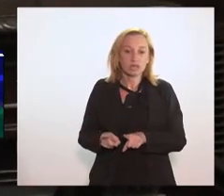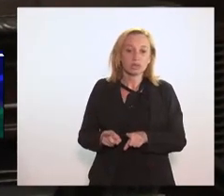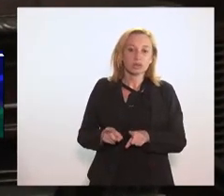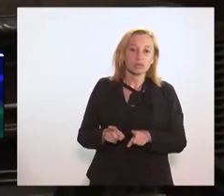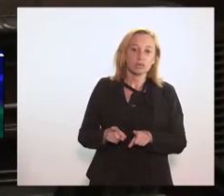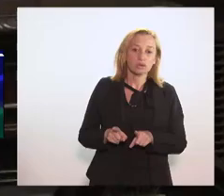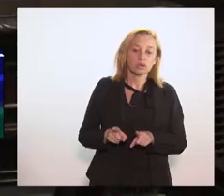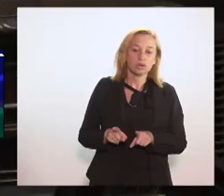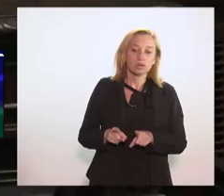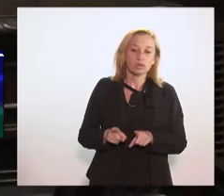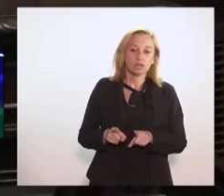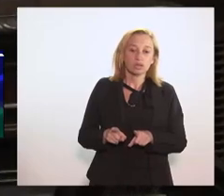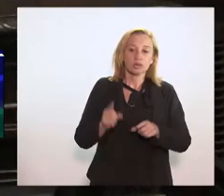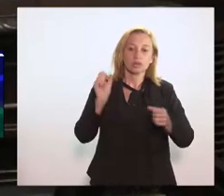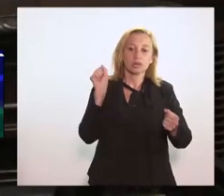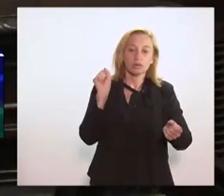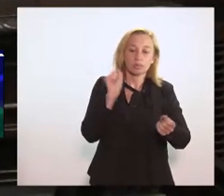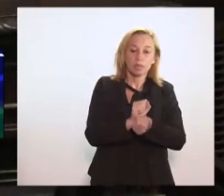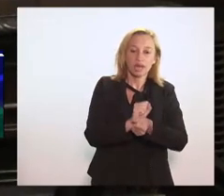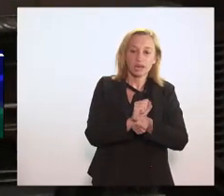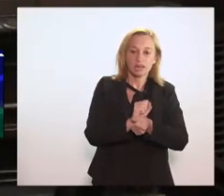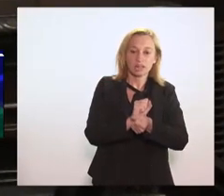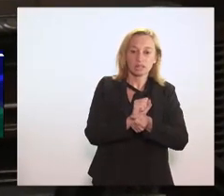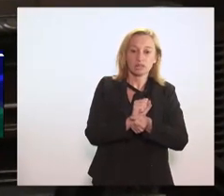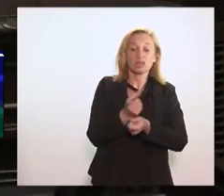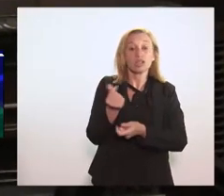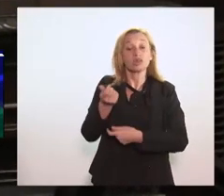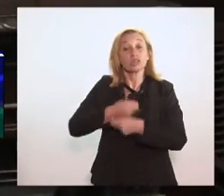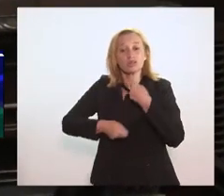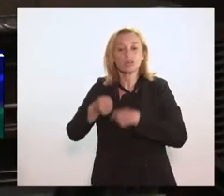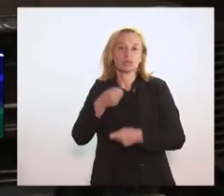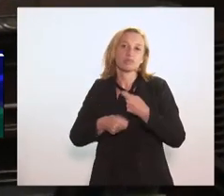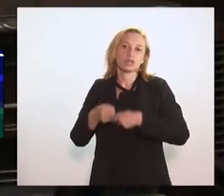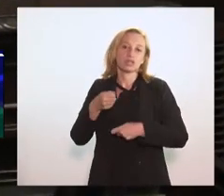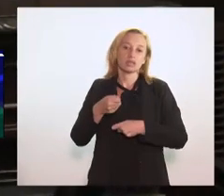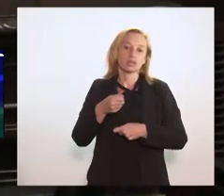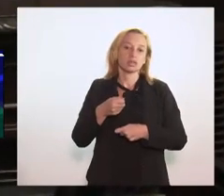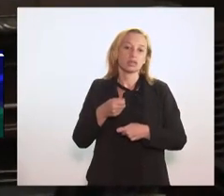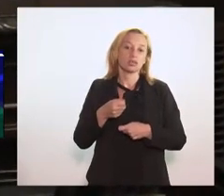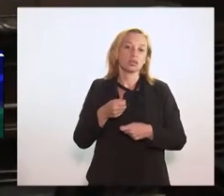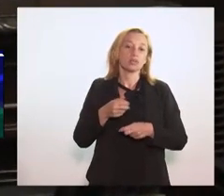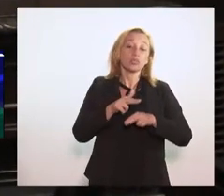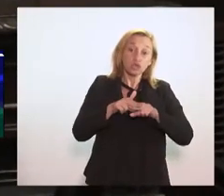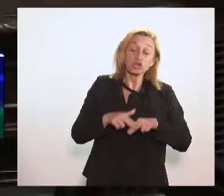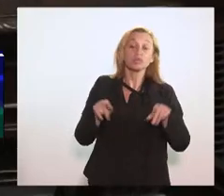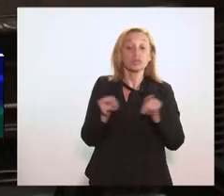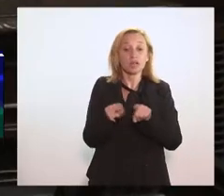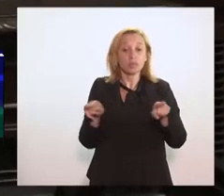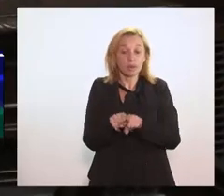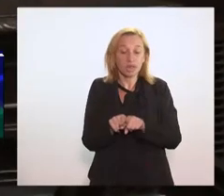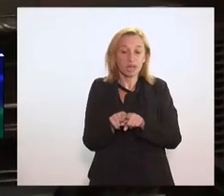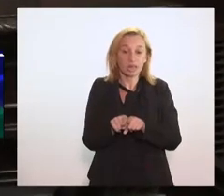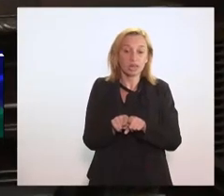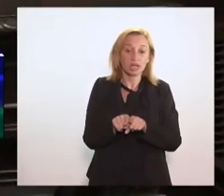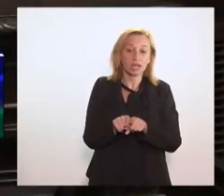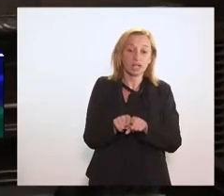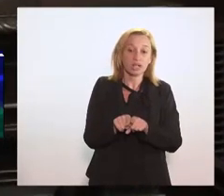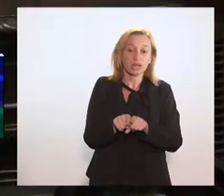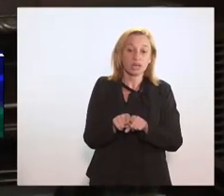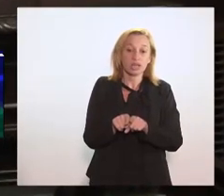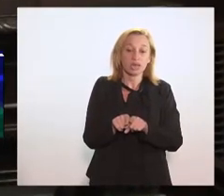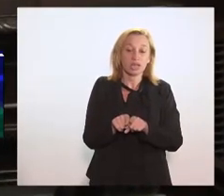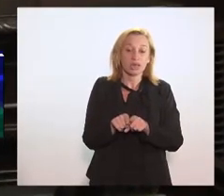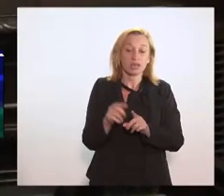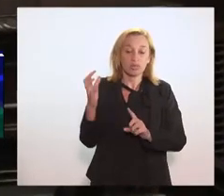mazelas oriundas da paralisação da nossa economia, que, por consequência, também implicam na perda de vidas.